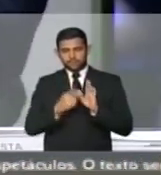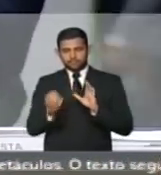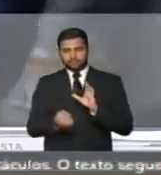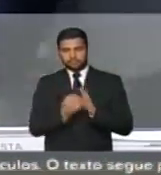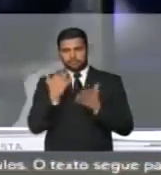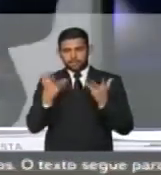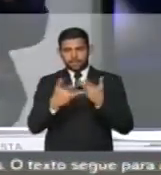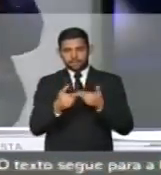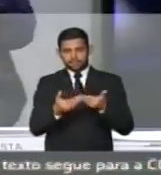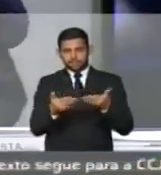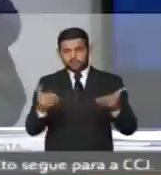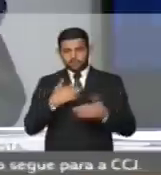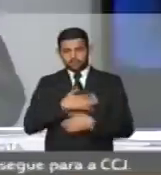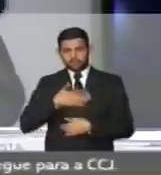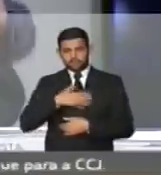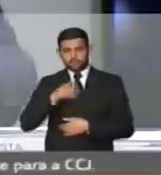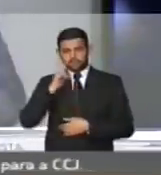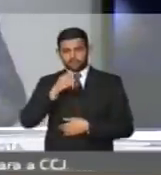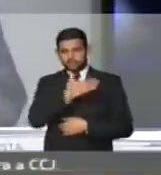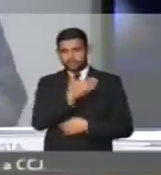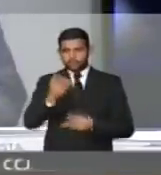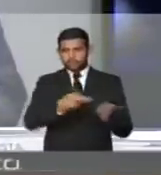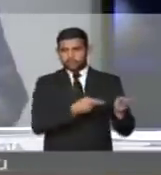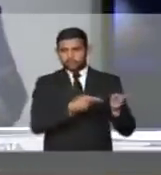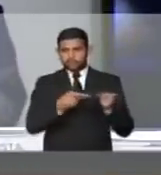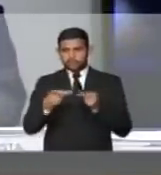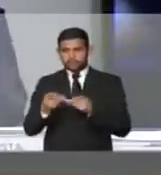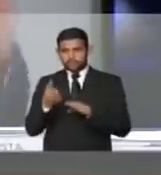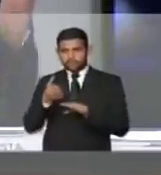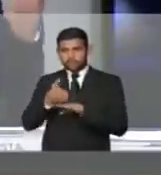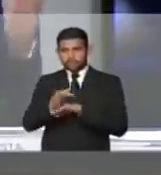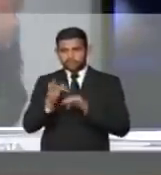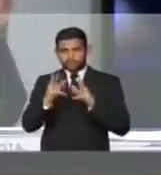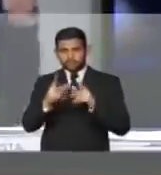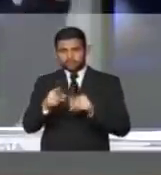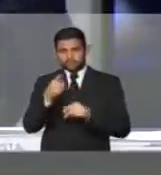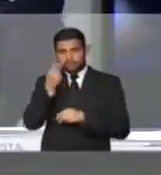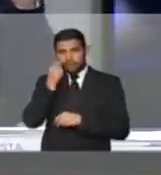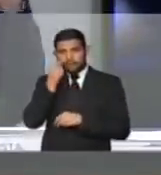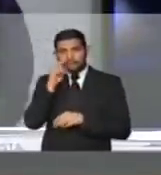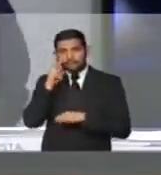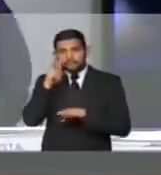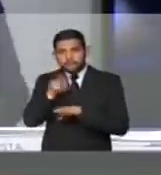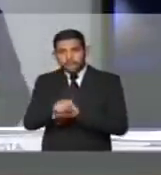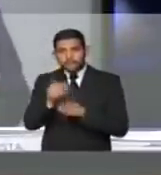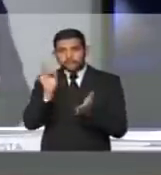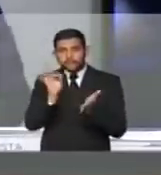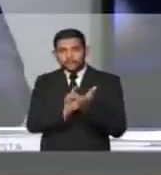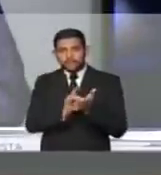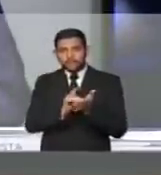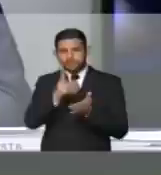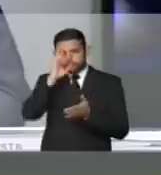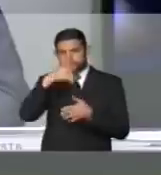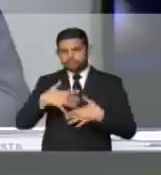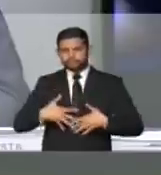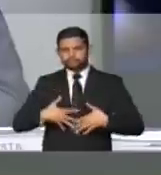extraordinários que estão aí, que eu gostaria que todos visitassem, todos venham ver o que, que é isso, os senhores vão ficar